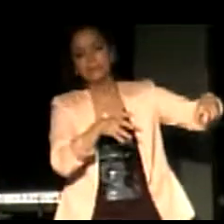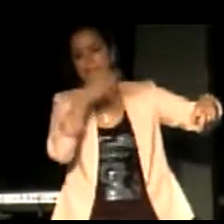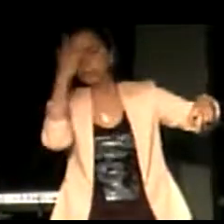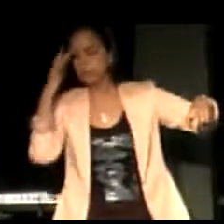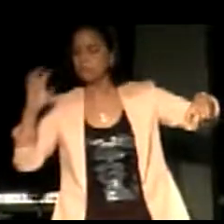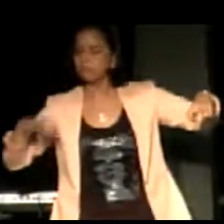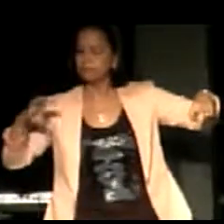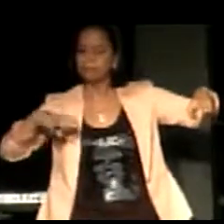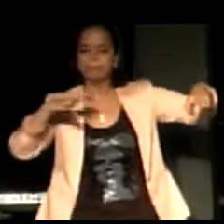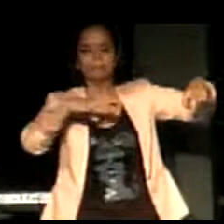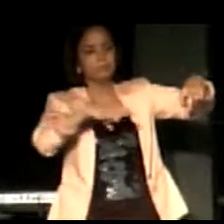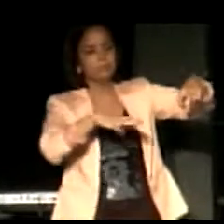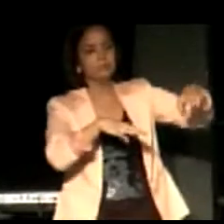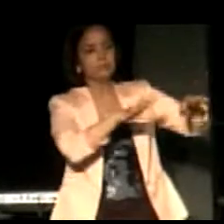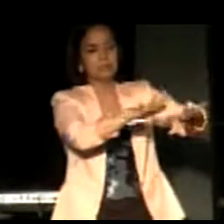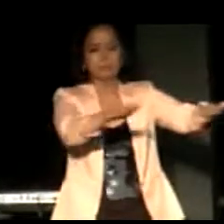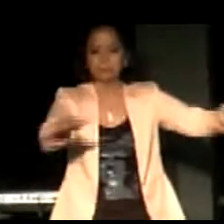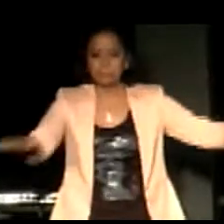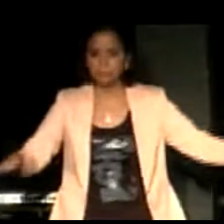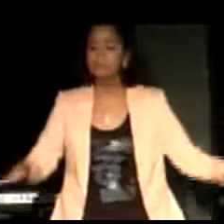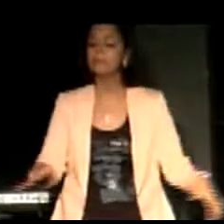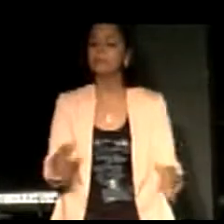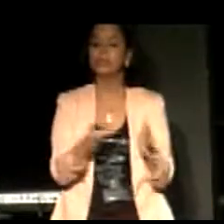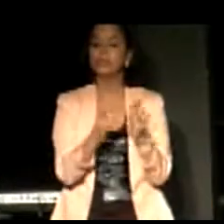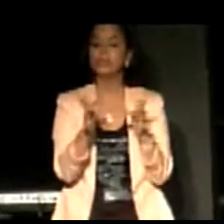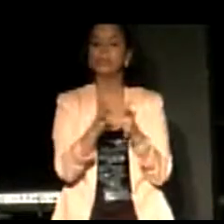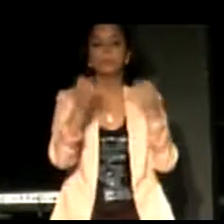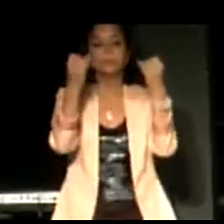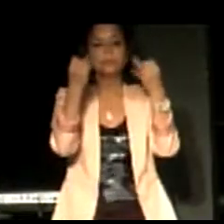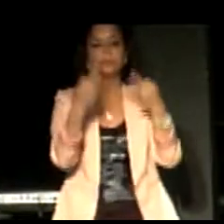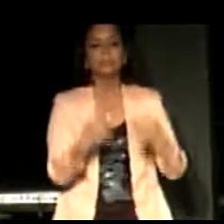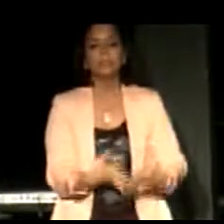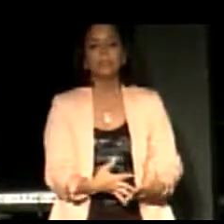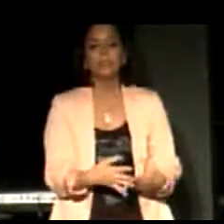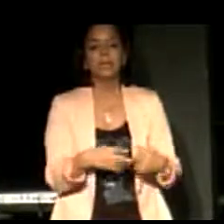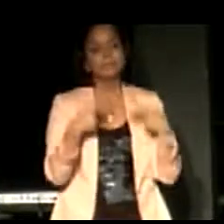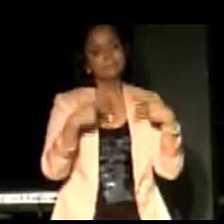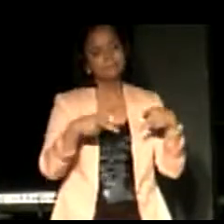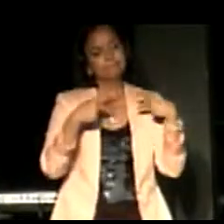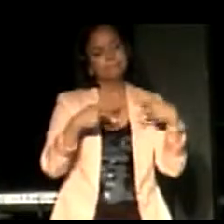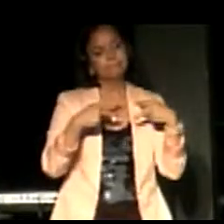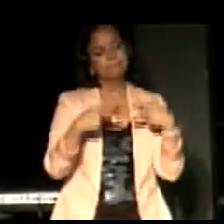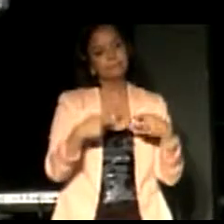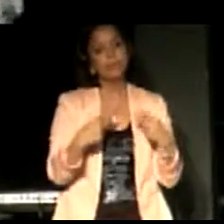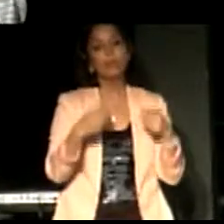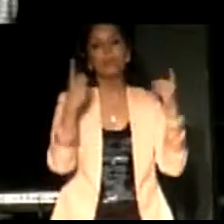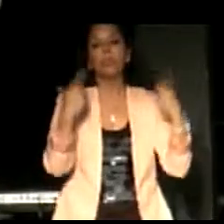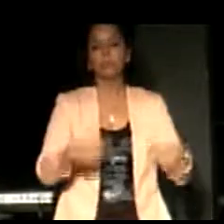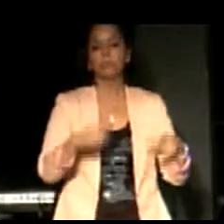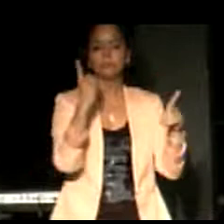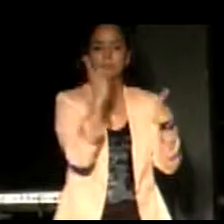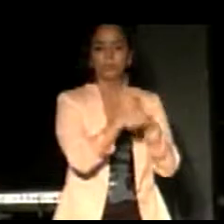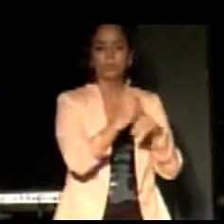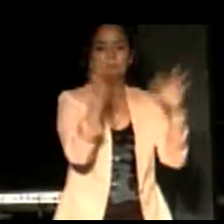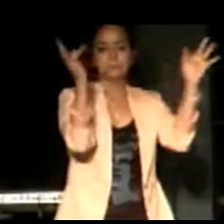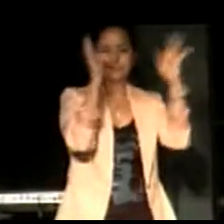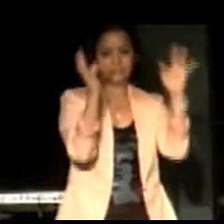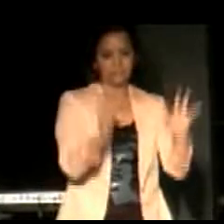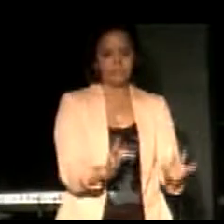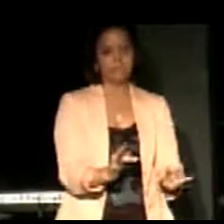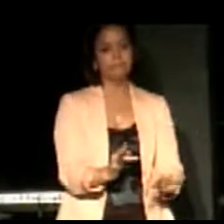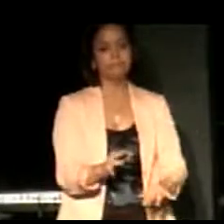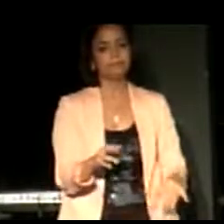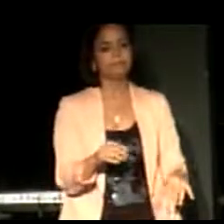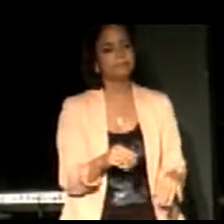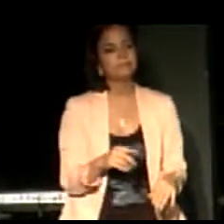essa busca pela felicidade. E já percebemos também que há